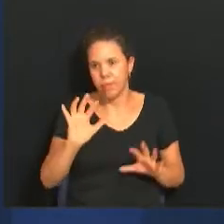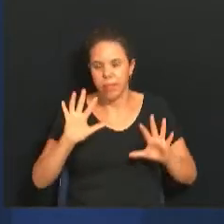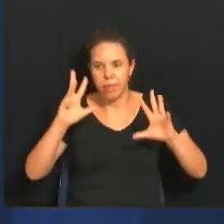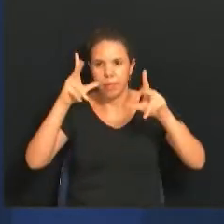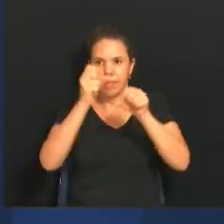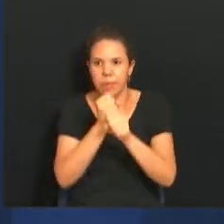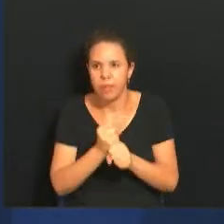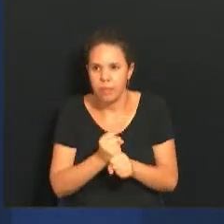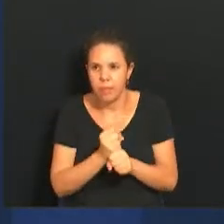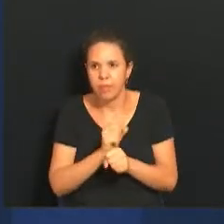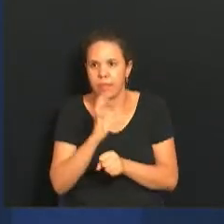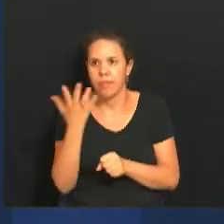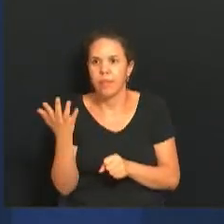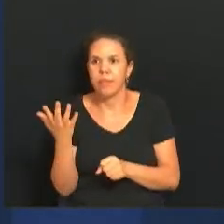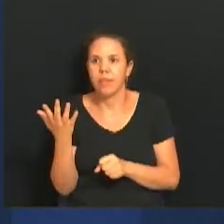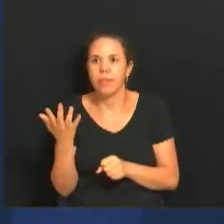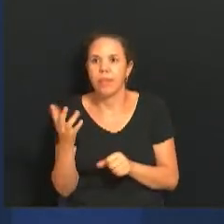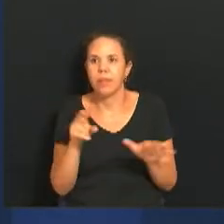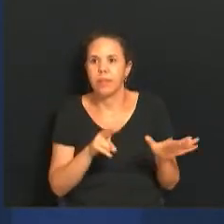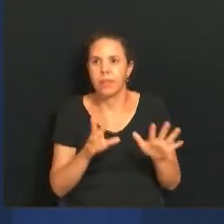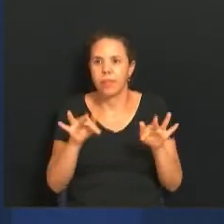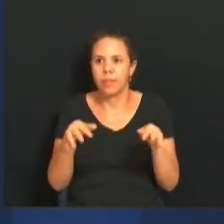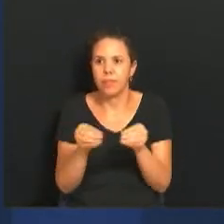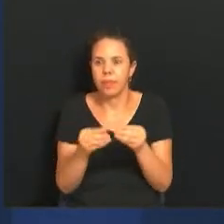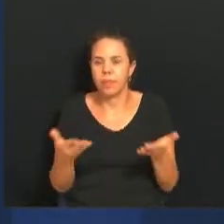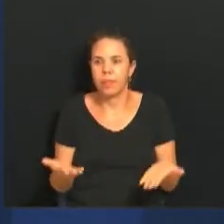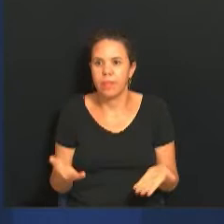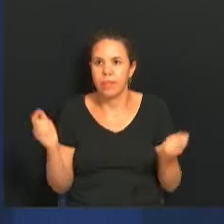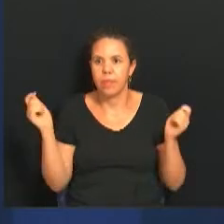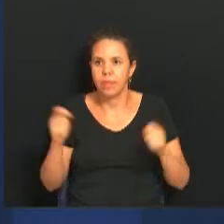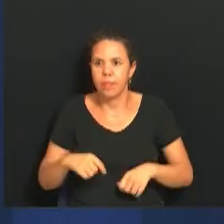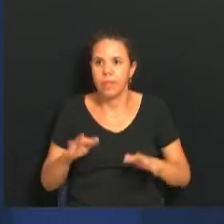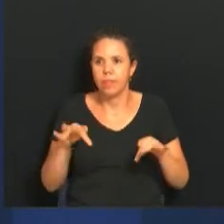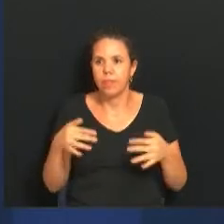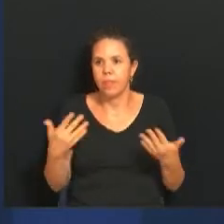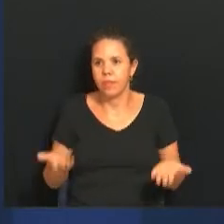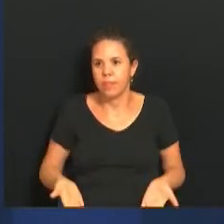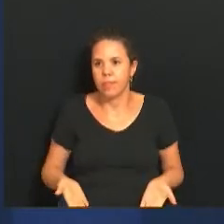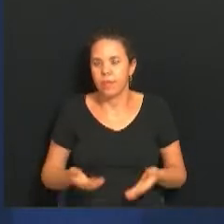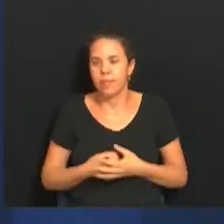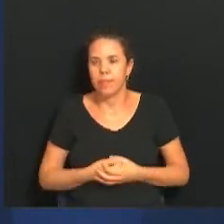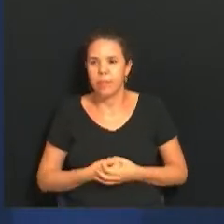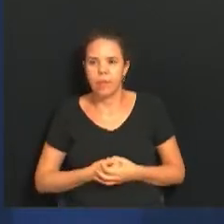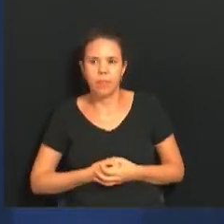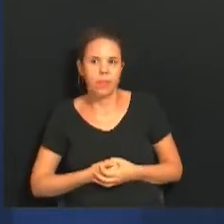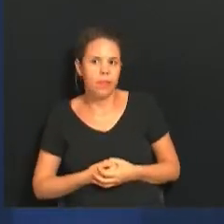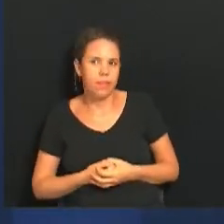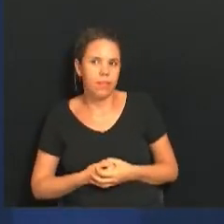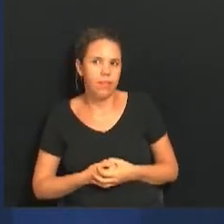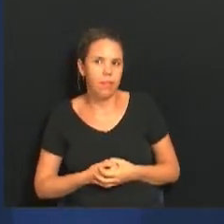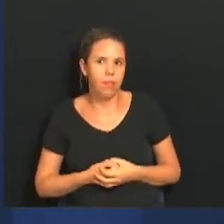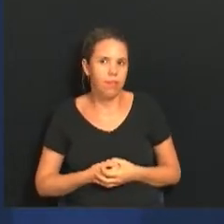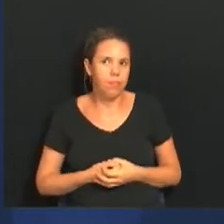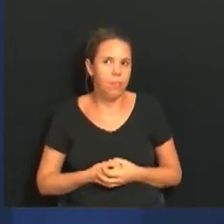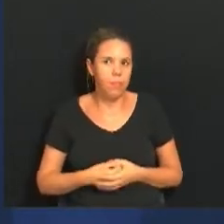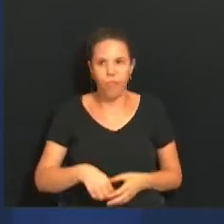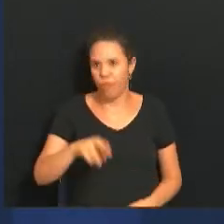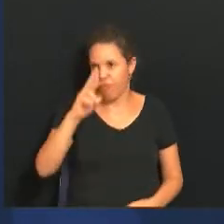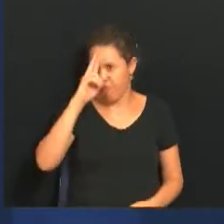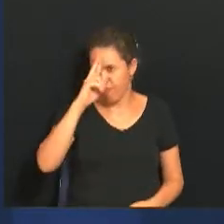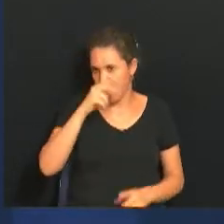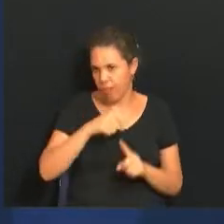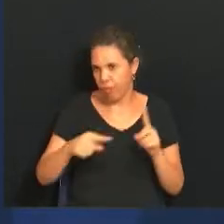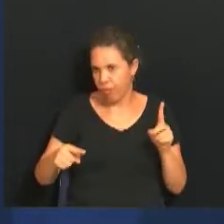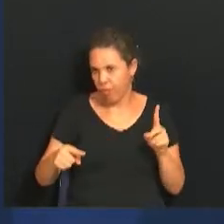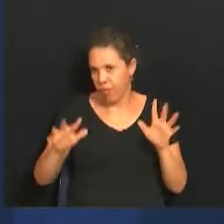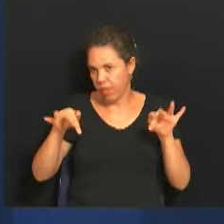conta o que aconteceu na semifinal e uma possível final aqui para a equipe de Campinas. 12:30, bom, fim